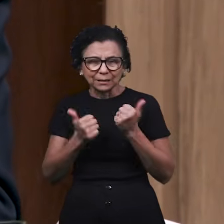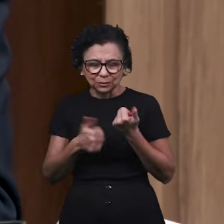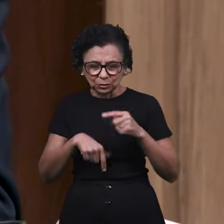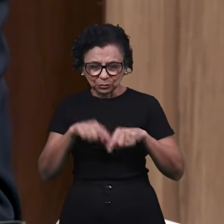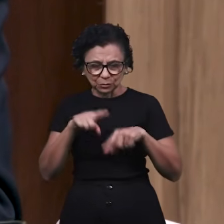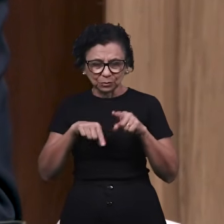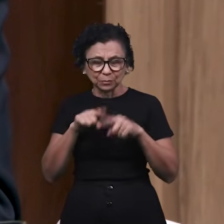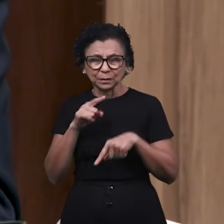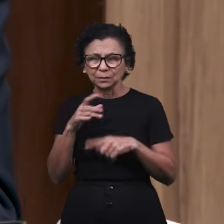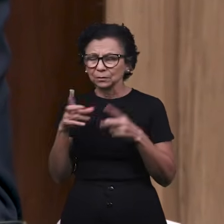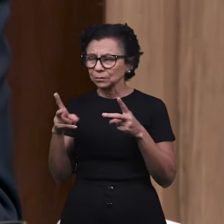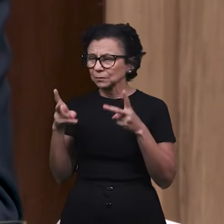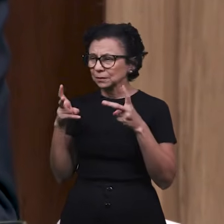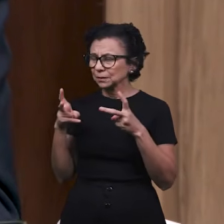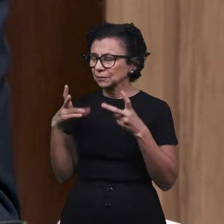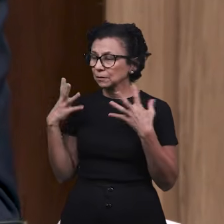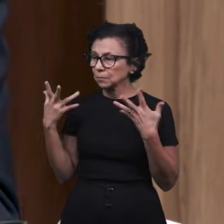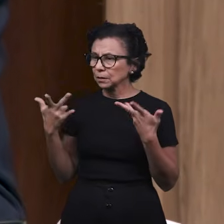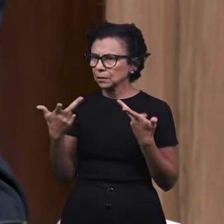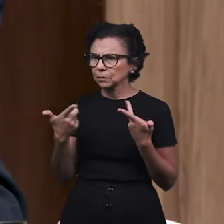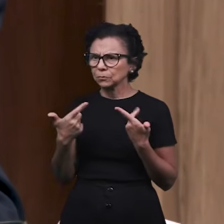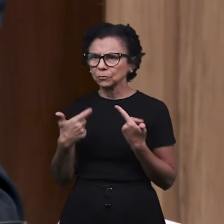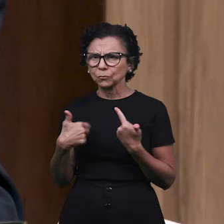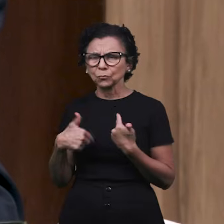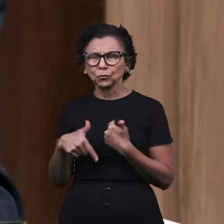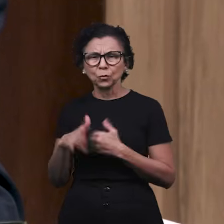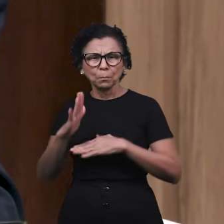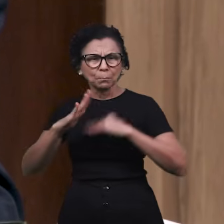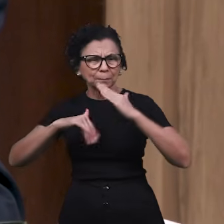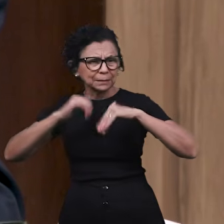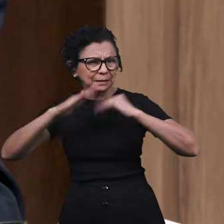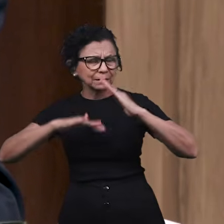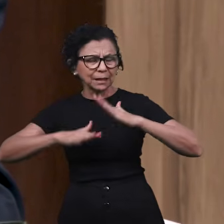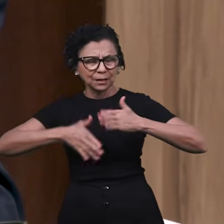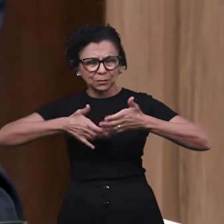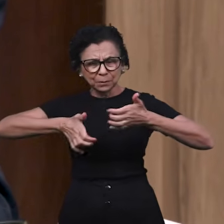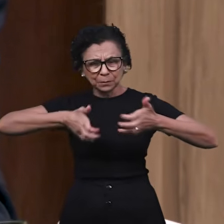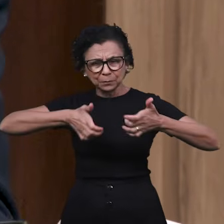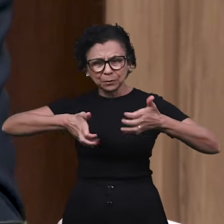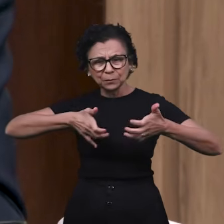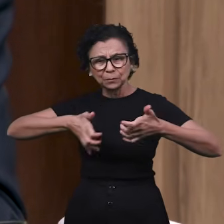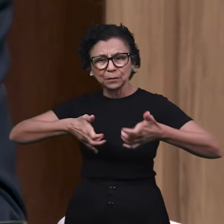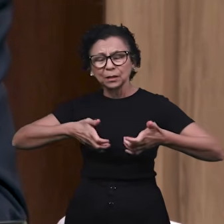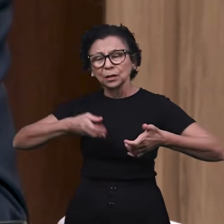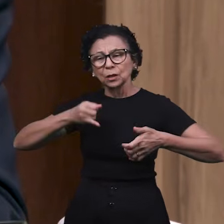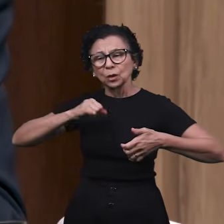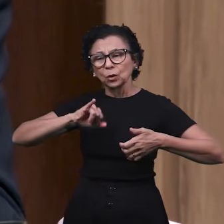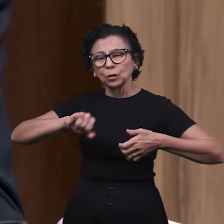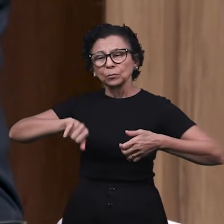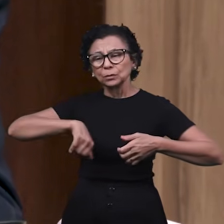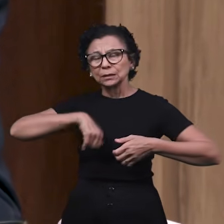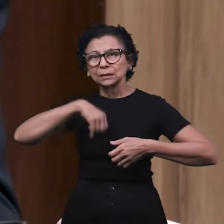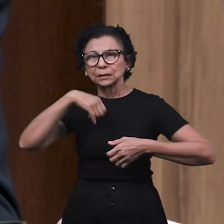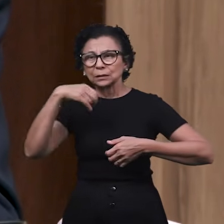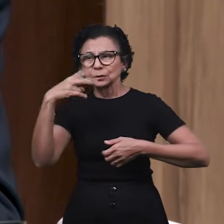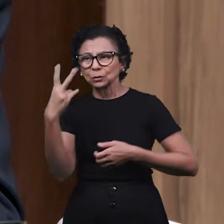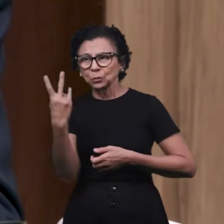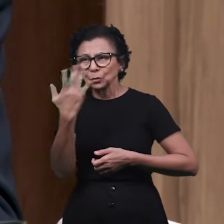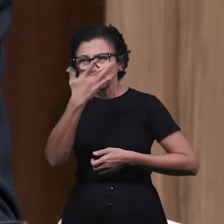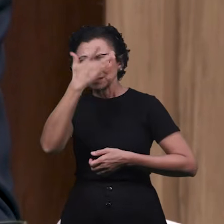achava maravilhoso porque o domínio que ele tinha daquele instrumento era como se fosse duas